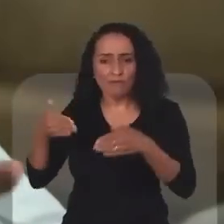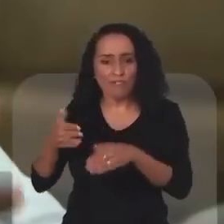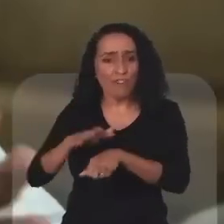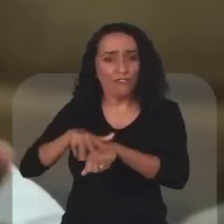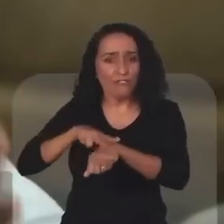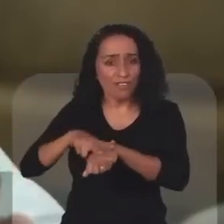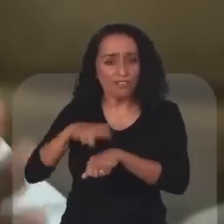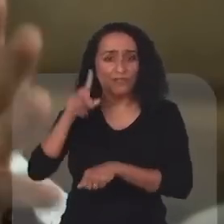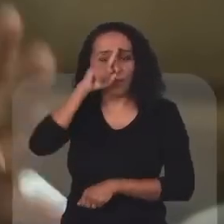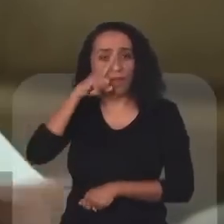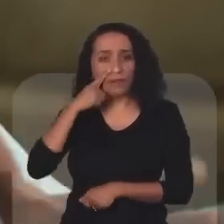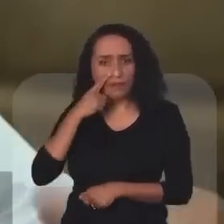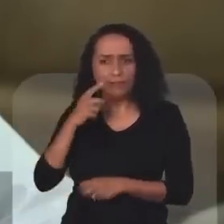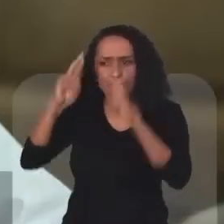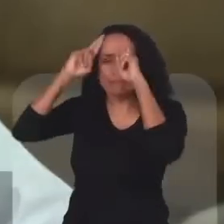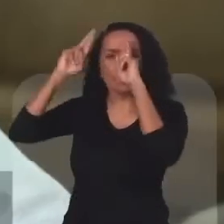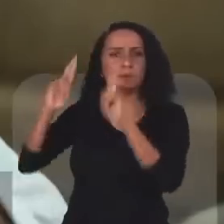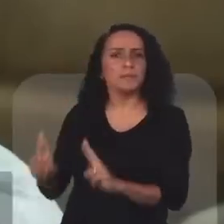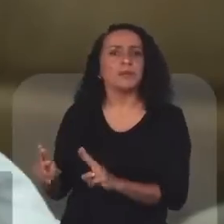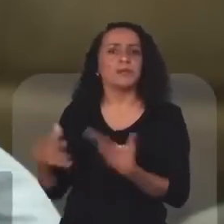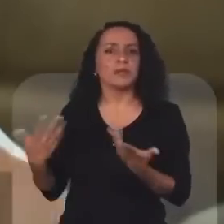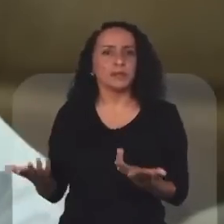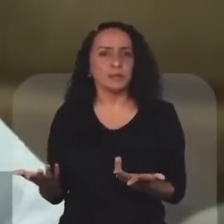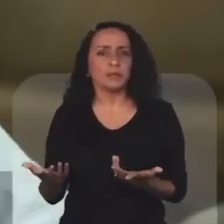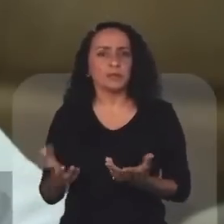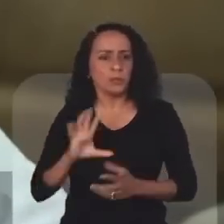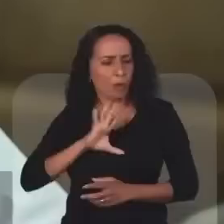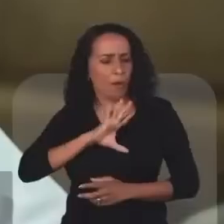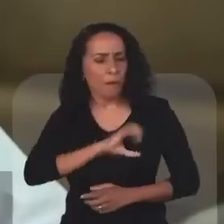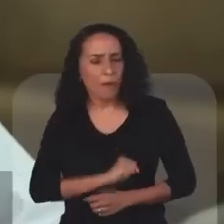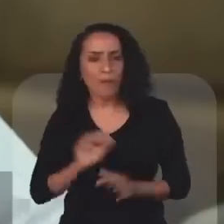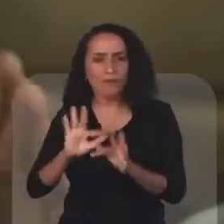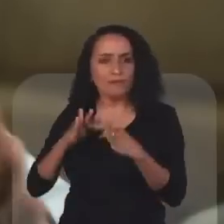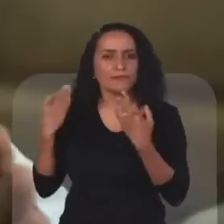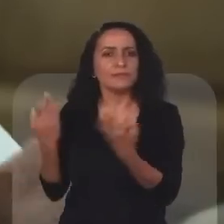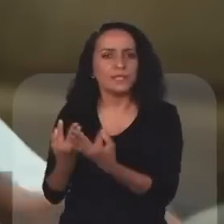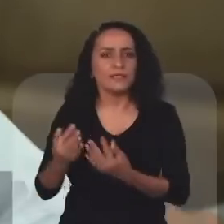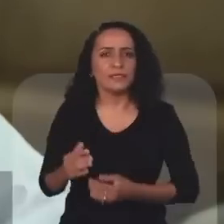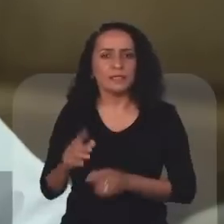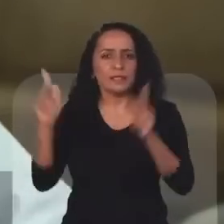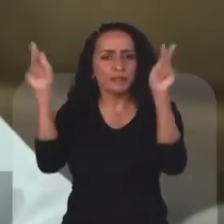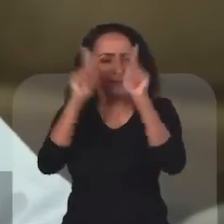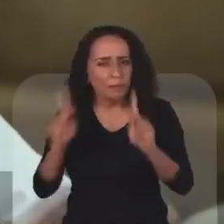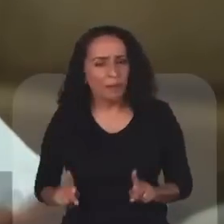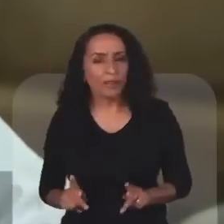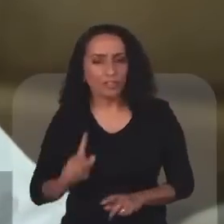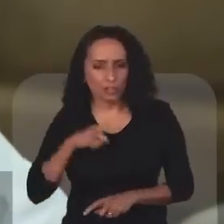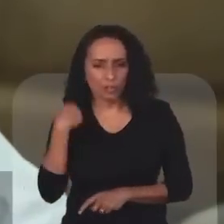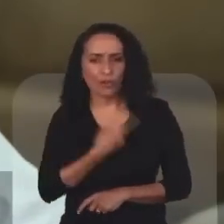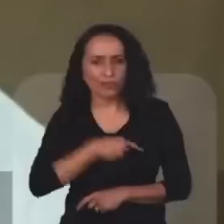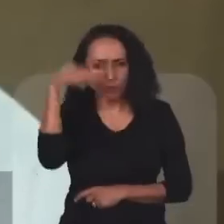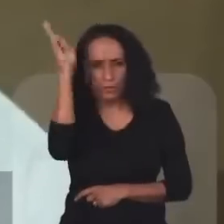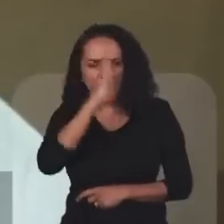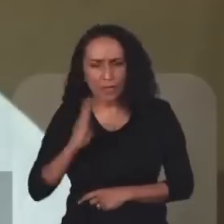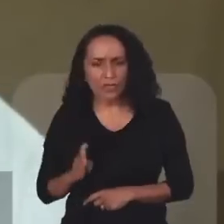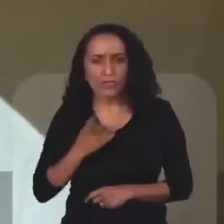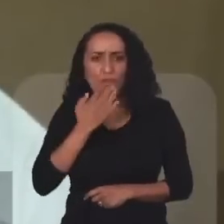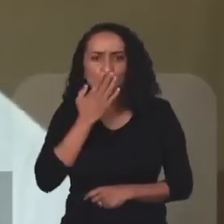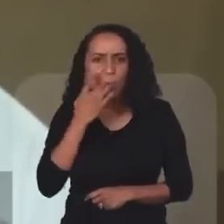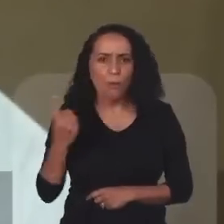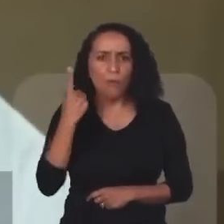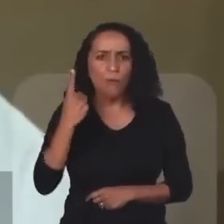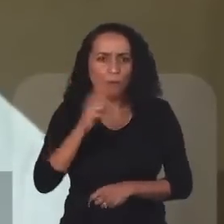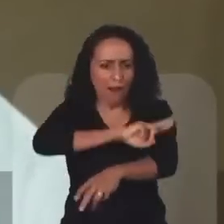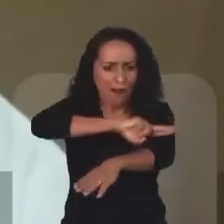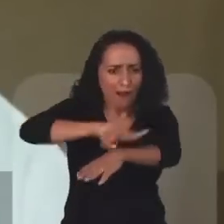voltada para as cores verde e amarela, do respeito ao próximo, do amor à família, da paz. Somos o Brasil